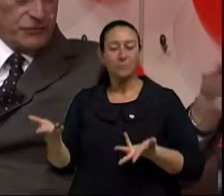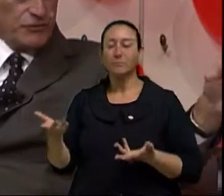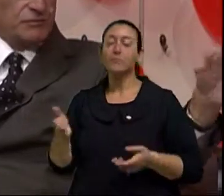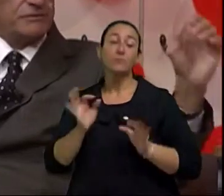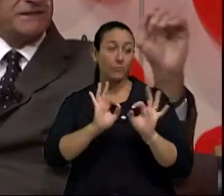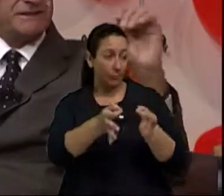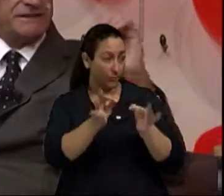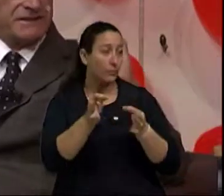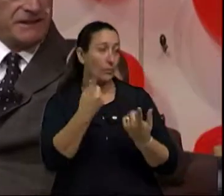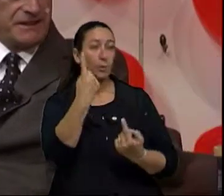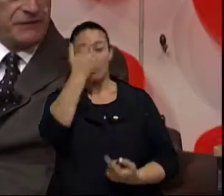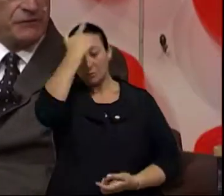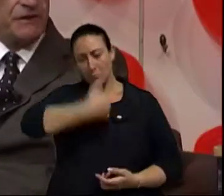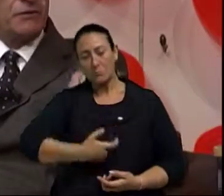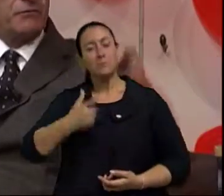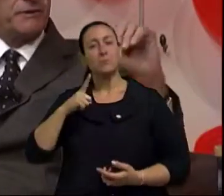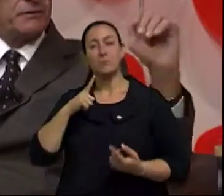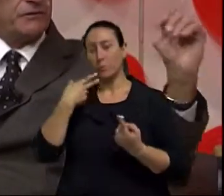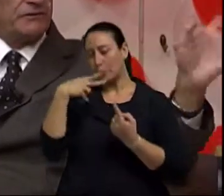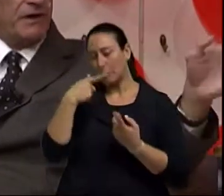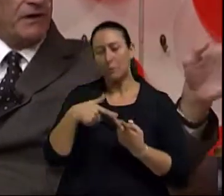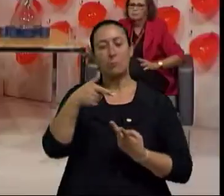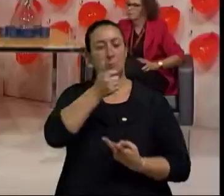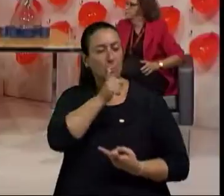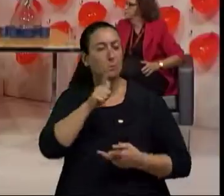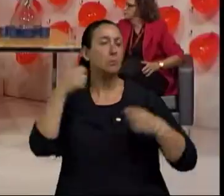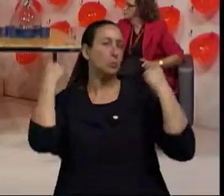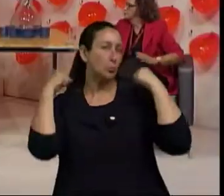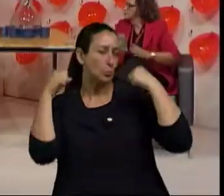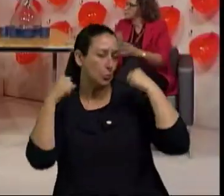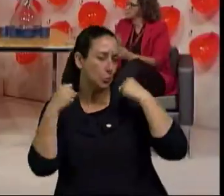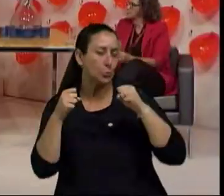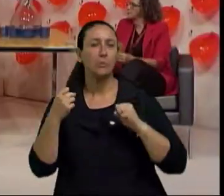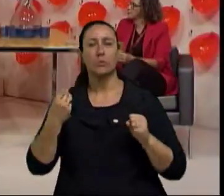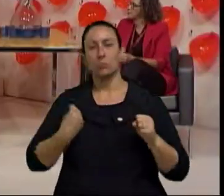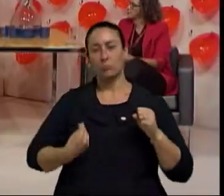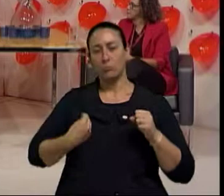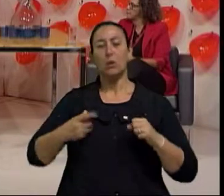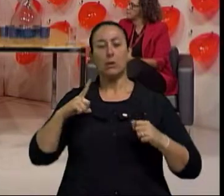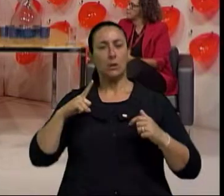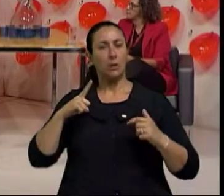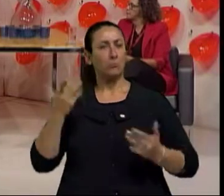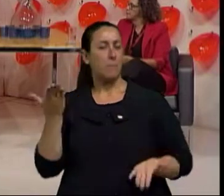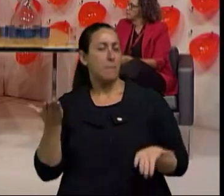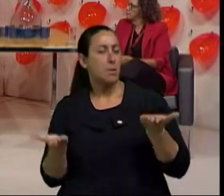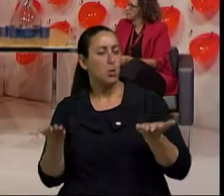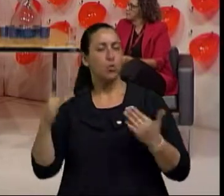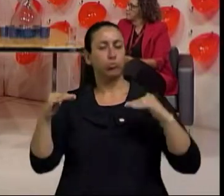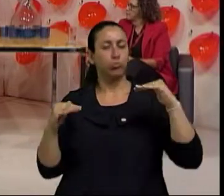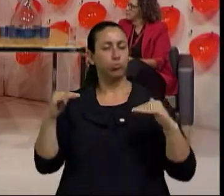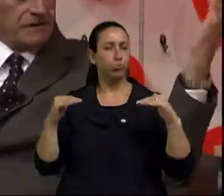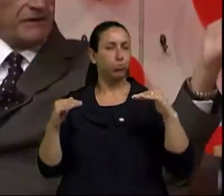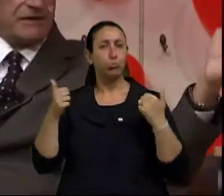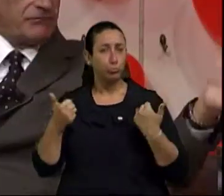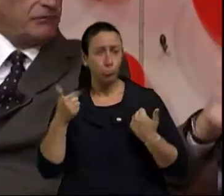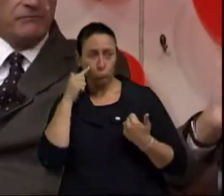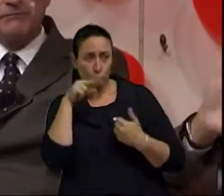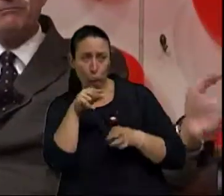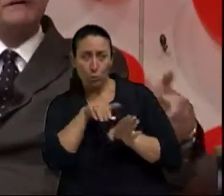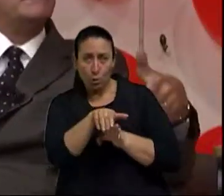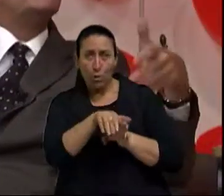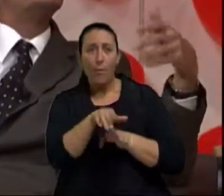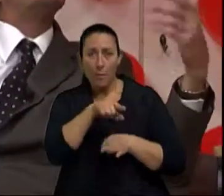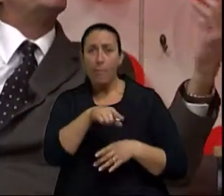vida sem fumo, se exercitando, olha aí, com peso normal, uma dieta balanceada, enfim, aquelas orientações, né, que já